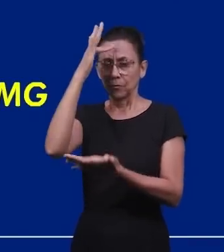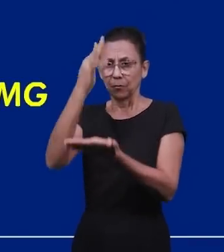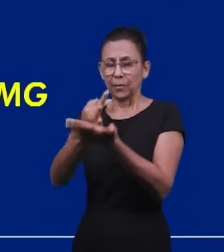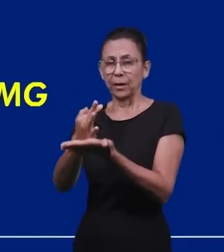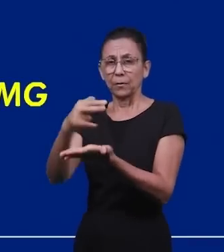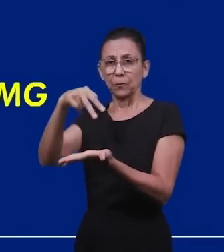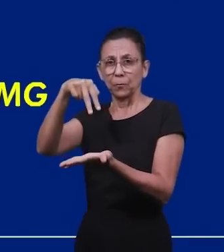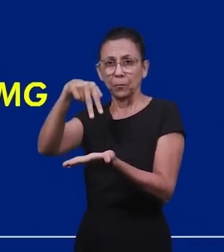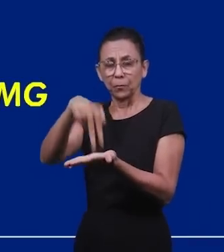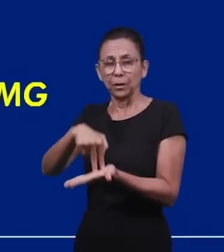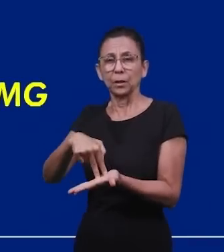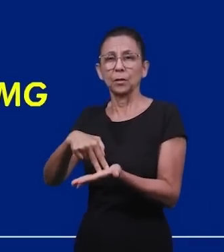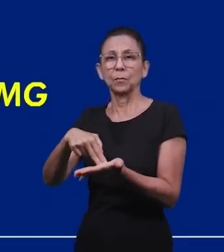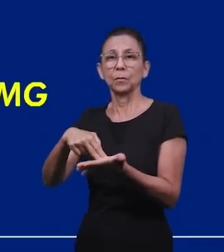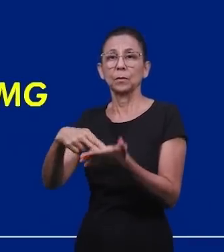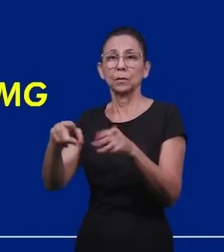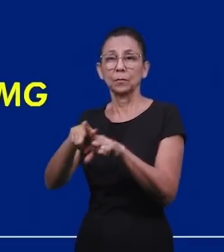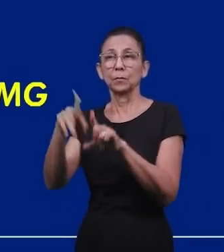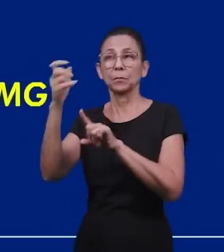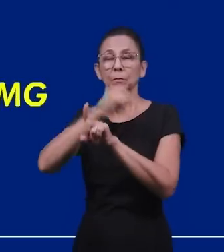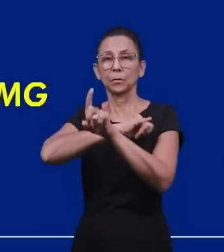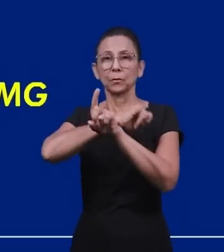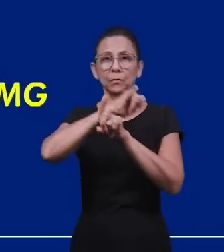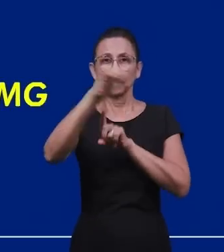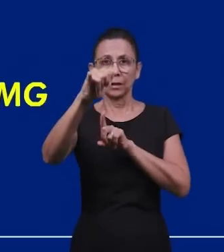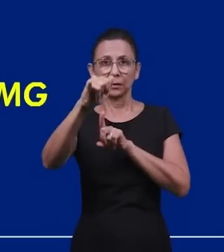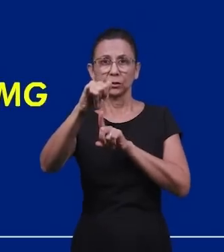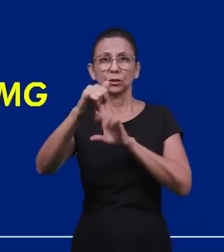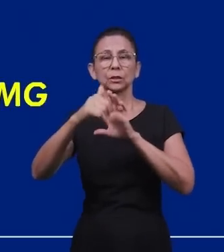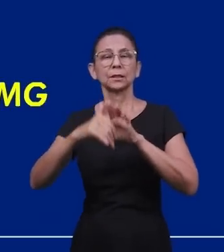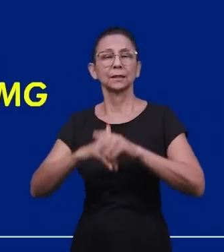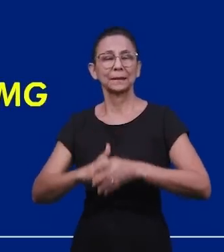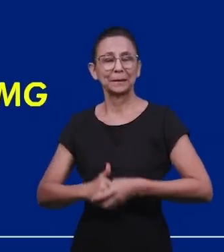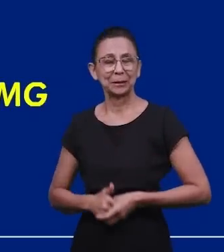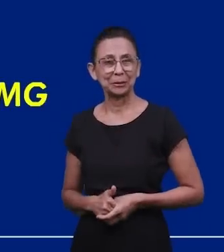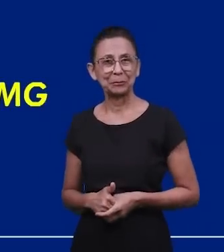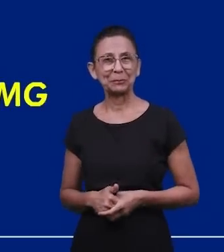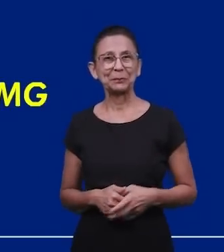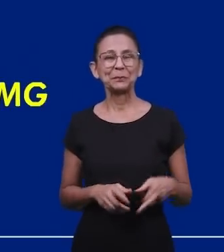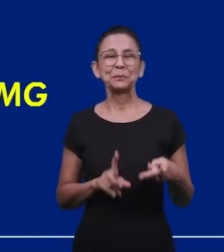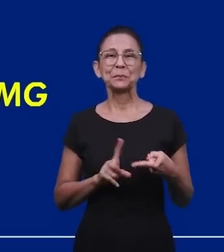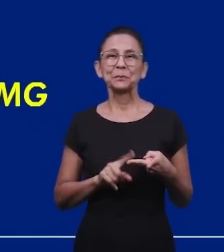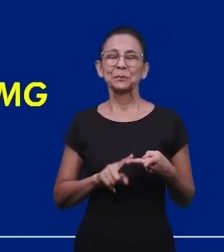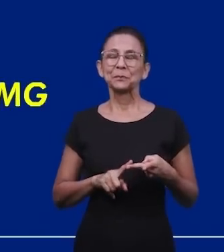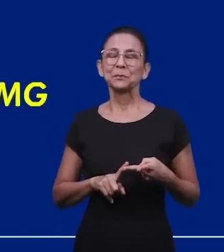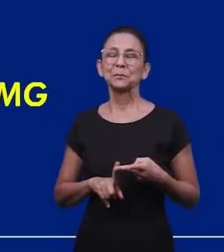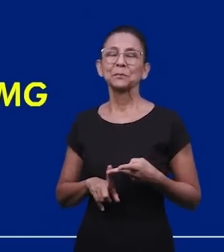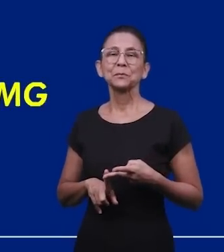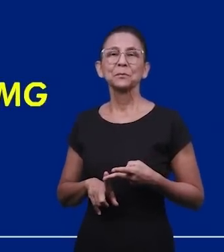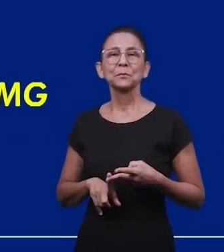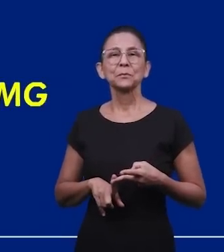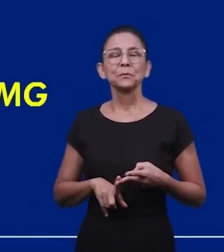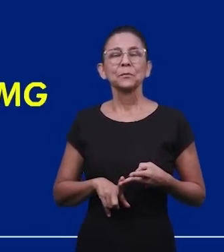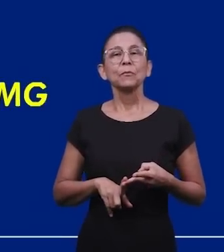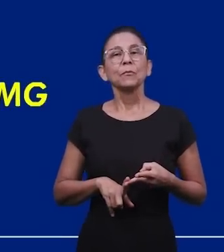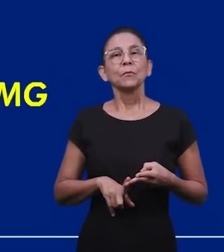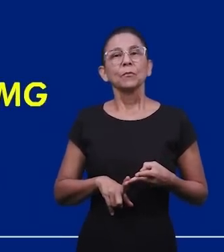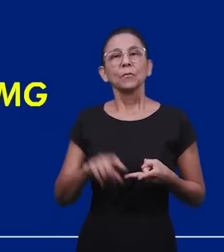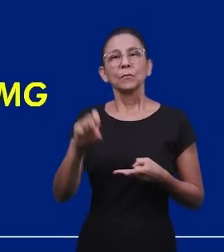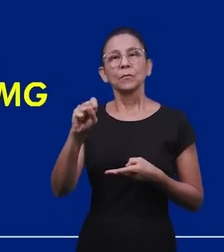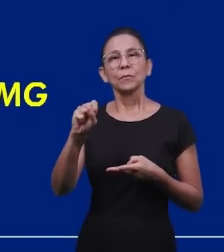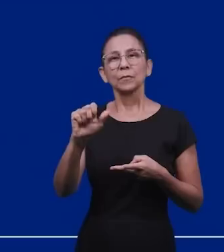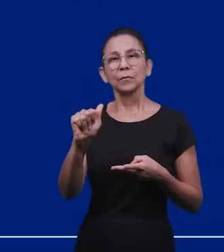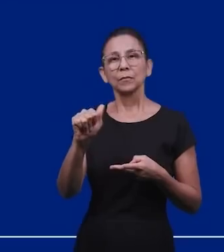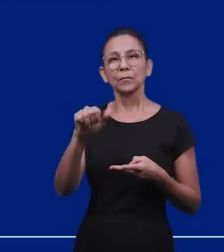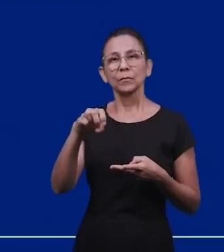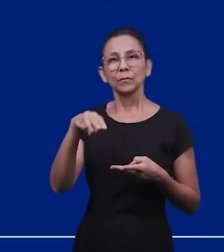fé profética. Participação de Júlio Eymar de Nanuque, Minas Gerais. Uma outra participação é